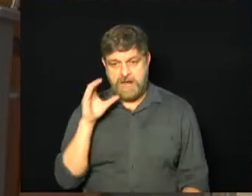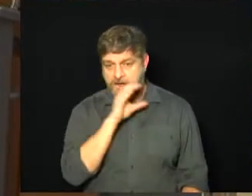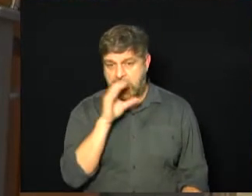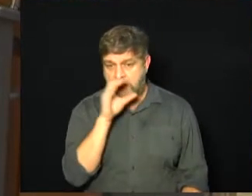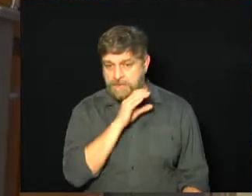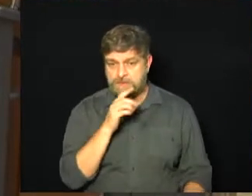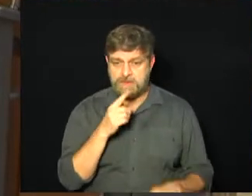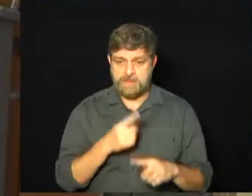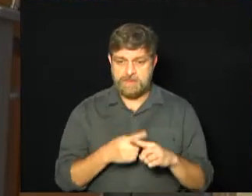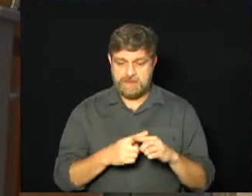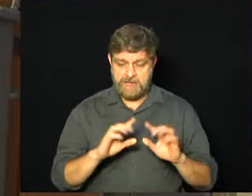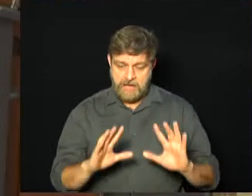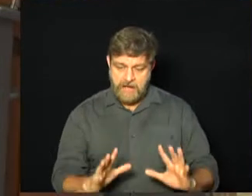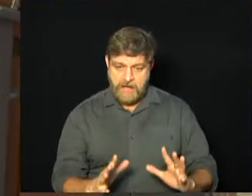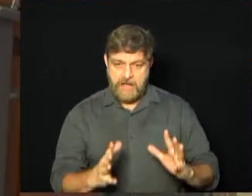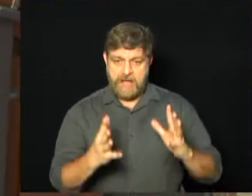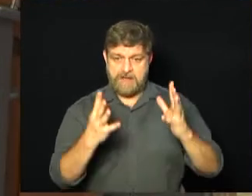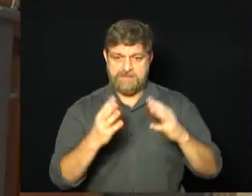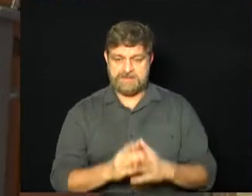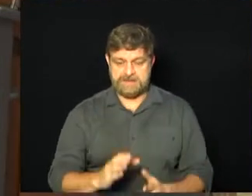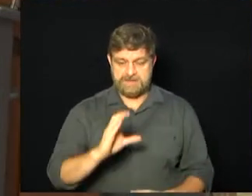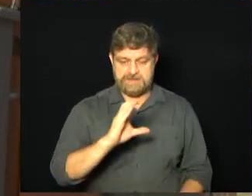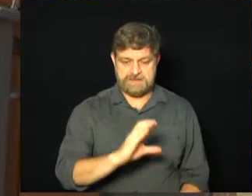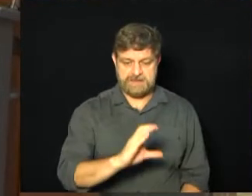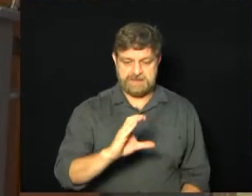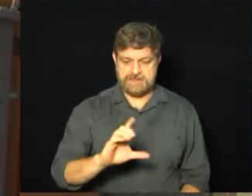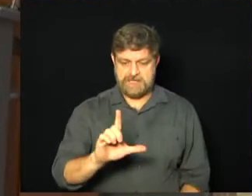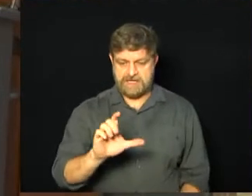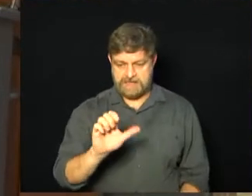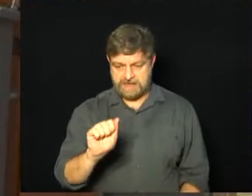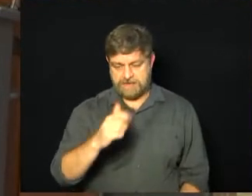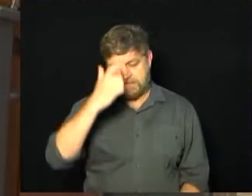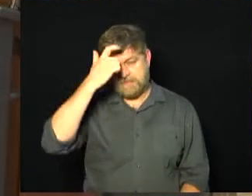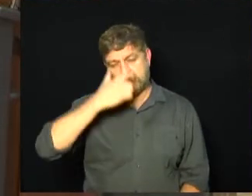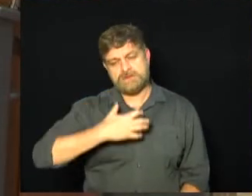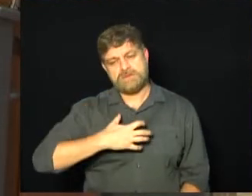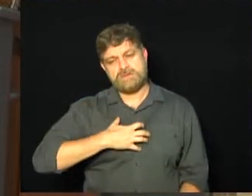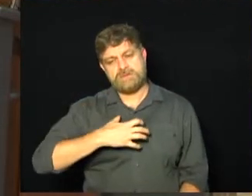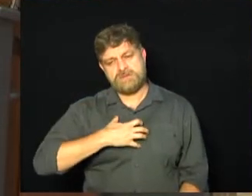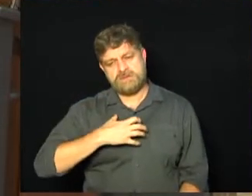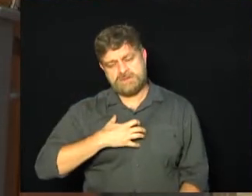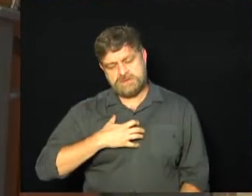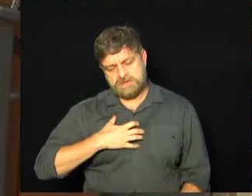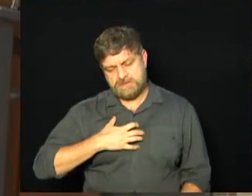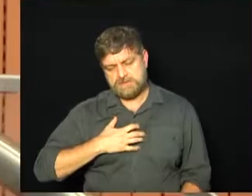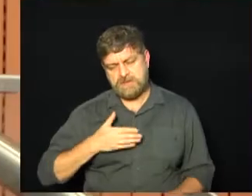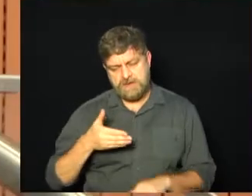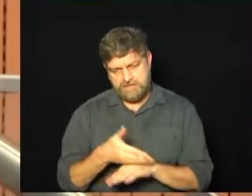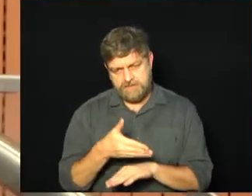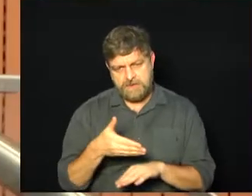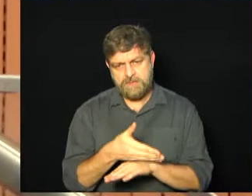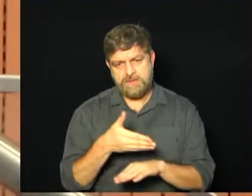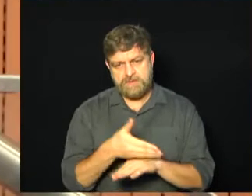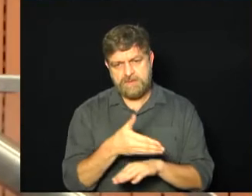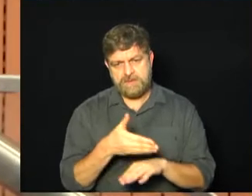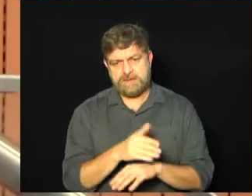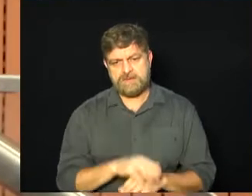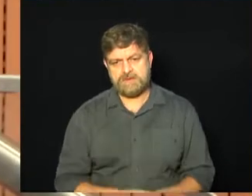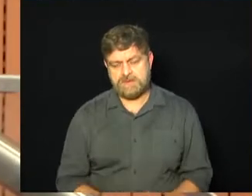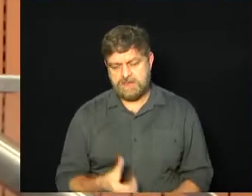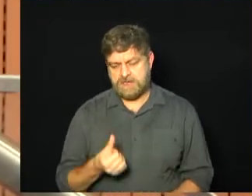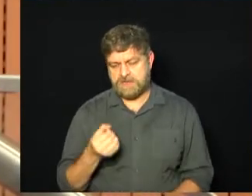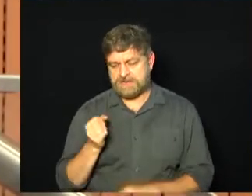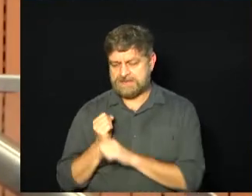a festa hoje é do CCLA. Mas eu me sinto um pouco CCLA. Eu frequentei o CCLA por 60